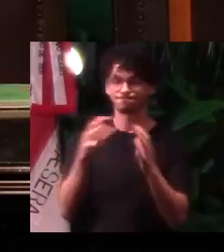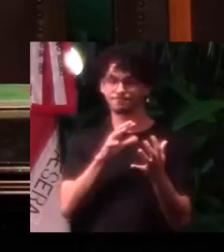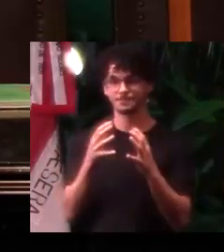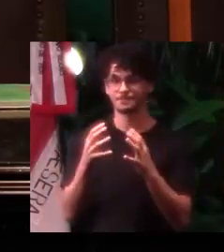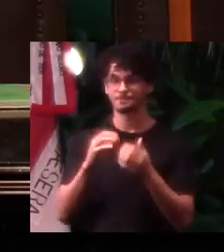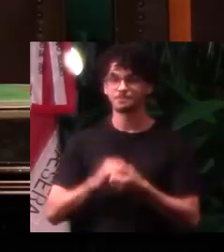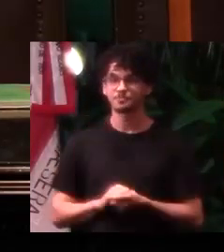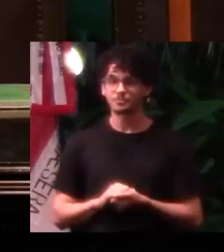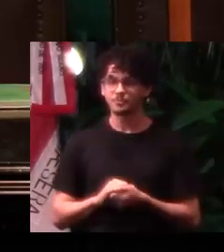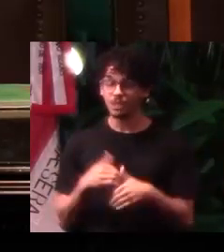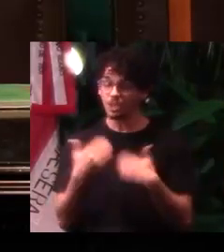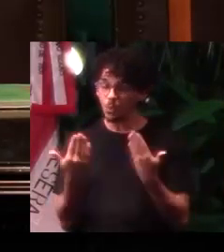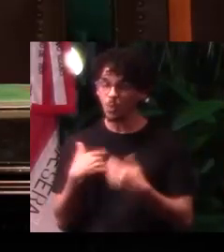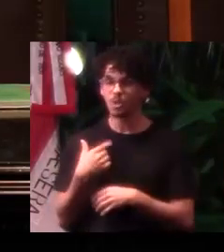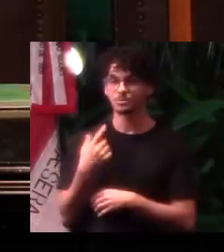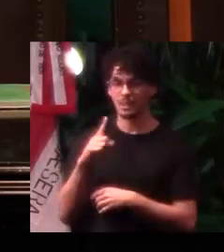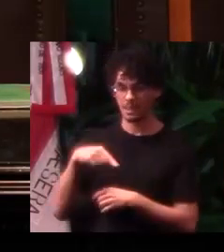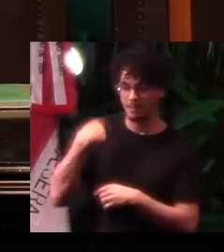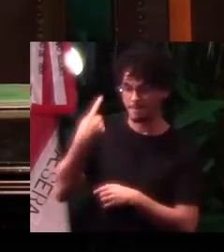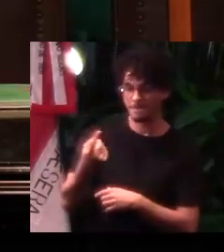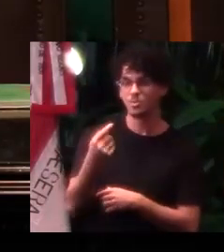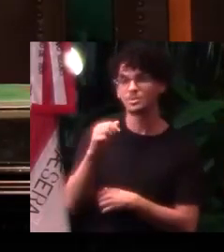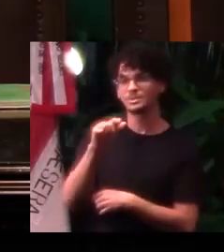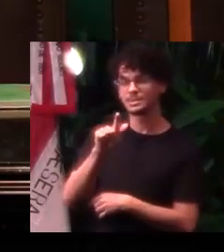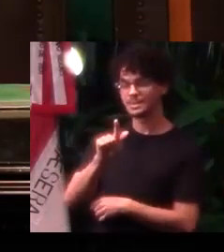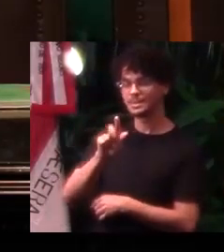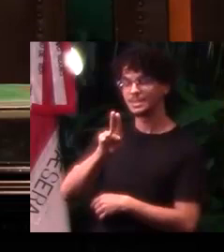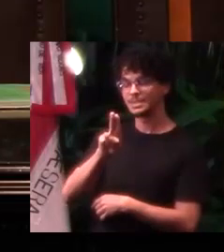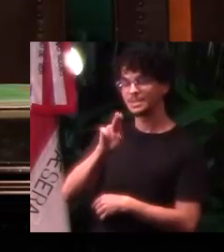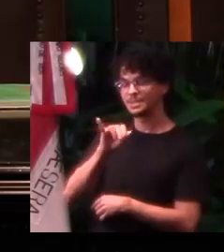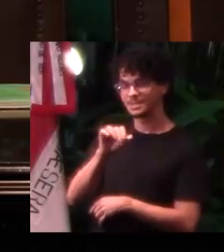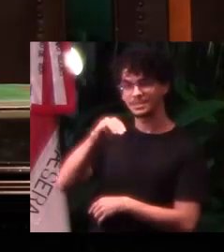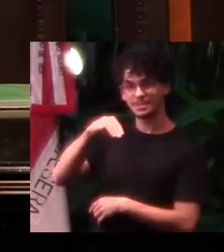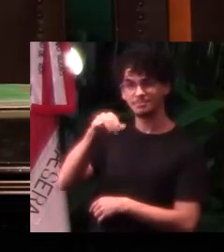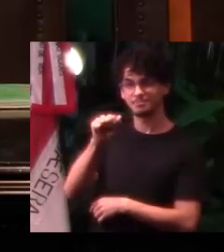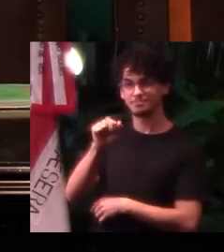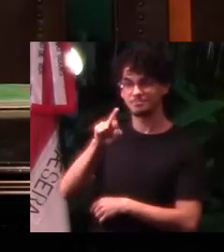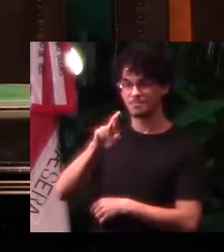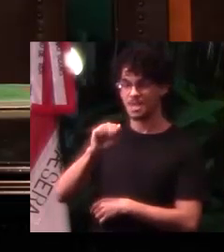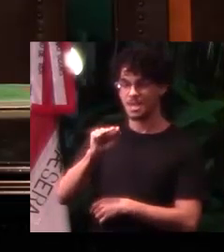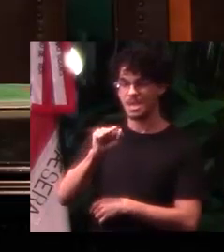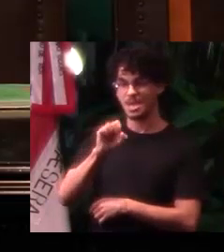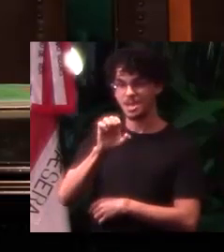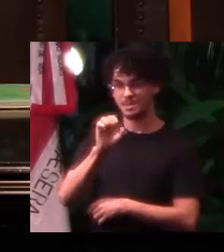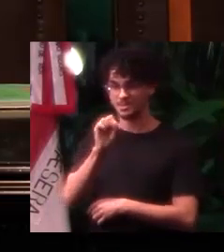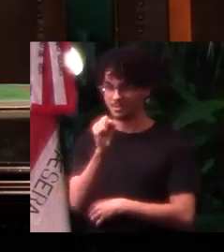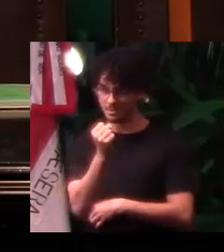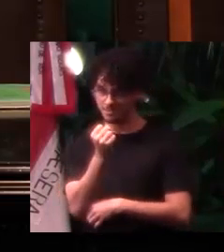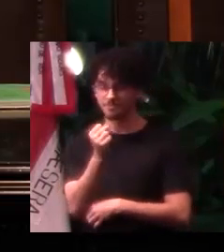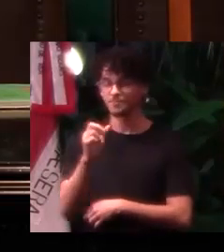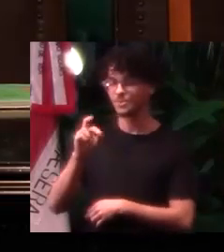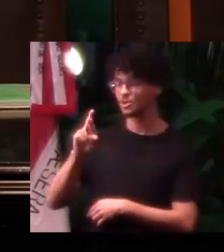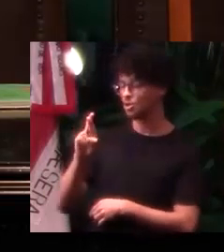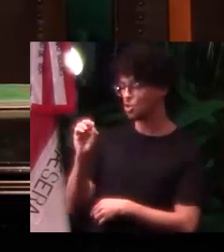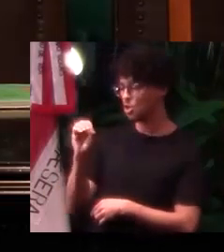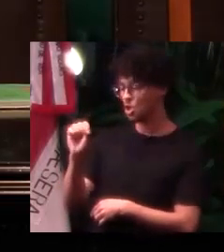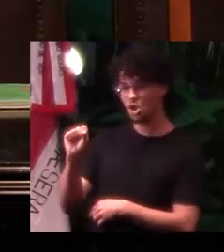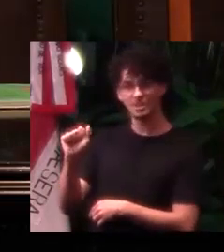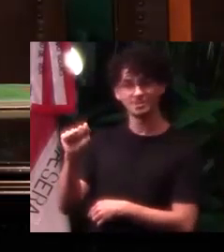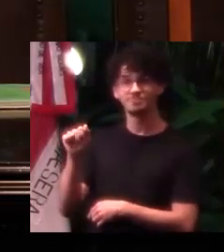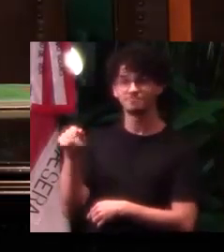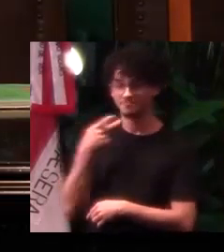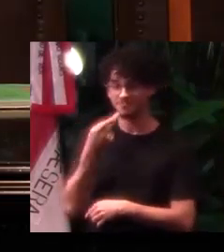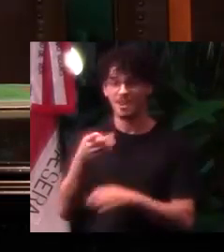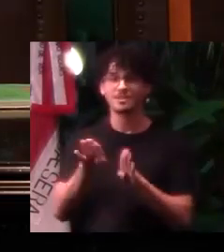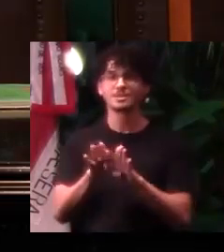Rosa vai pegar depois a mesma toada e vai dizer que a língua brasileira é uma língua em estado